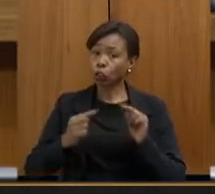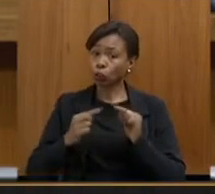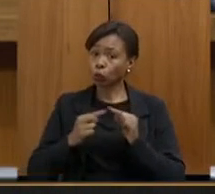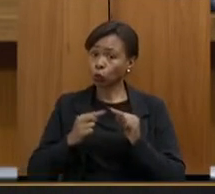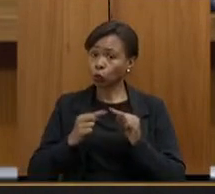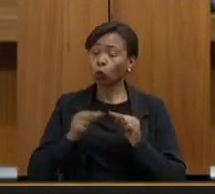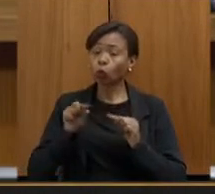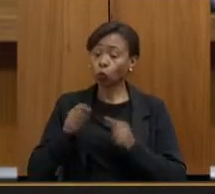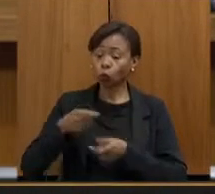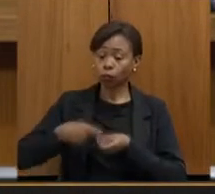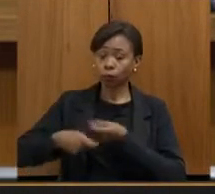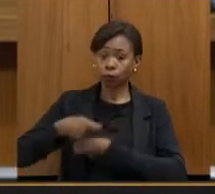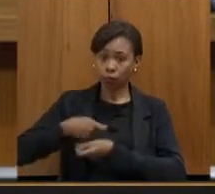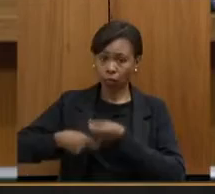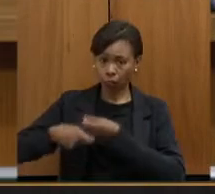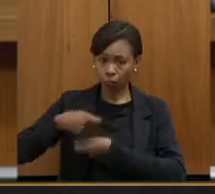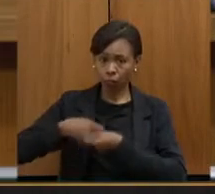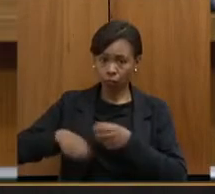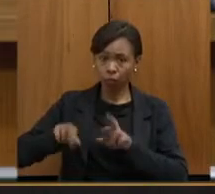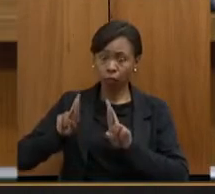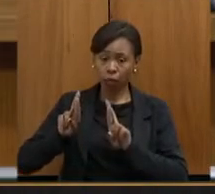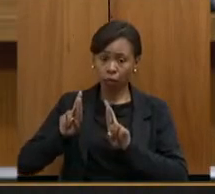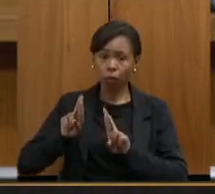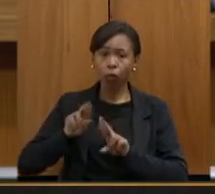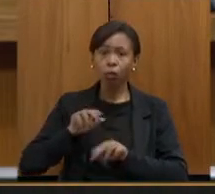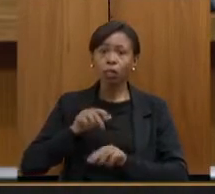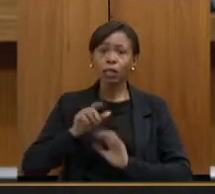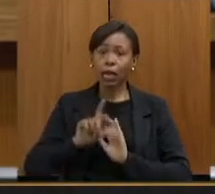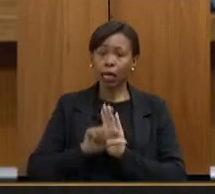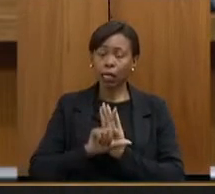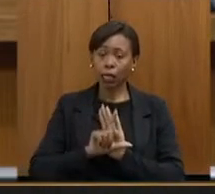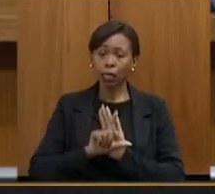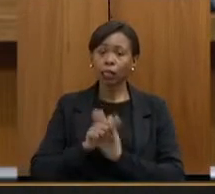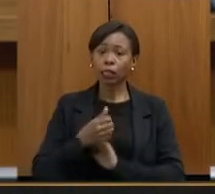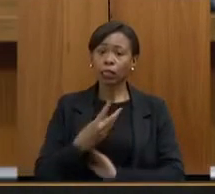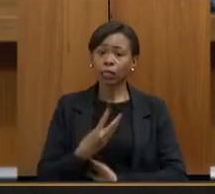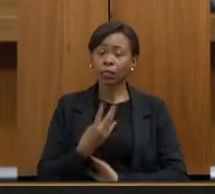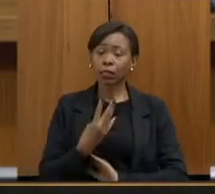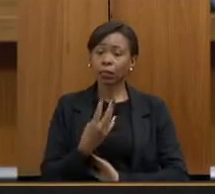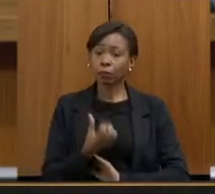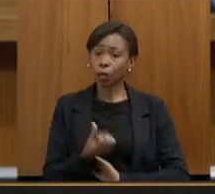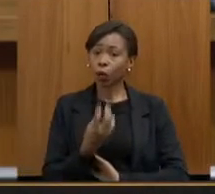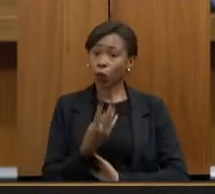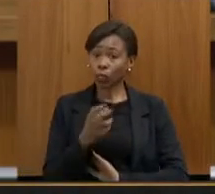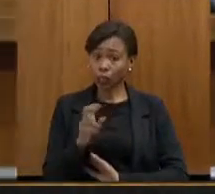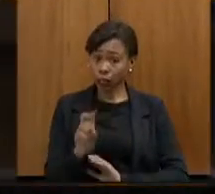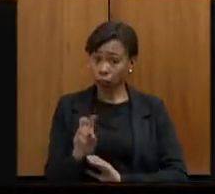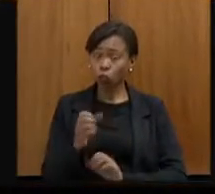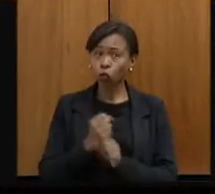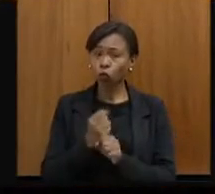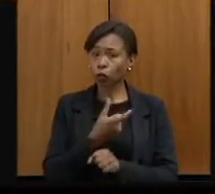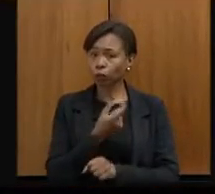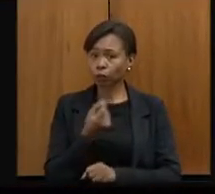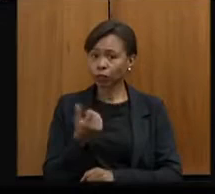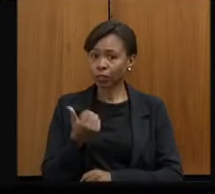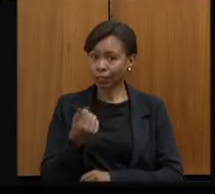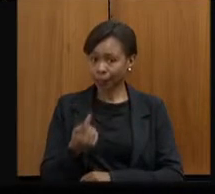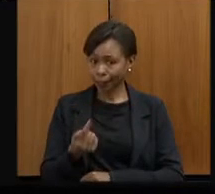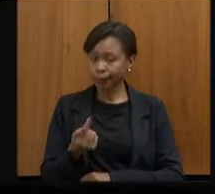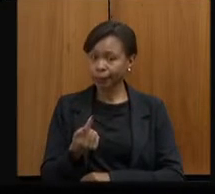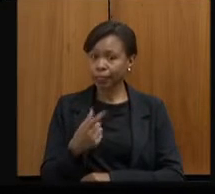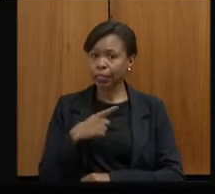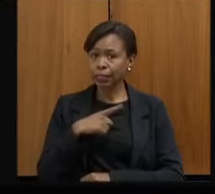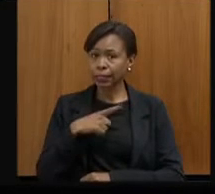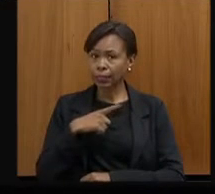administrativo disposto ali na 13465, de 2017, um marco normativo tão recente que os municípios têm